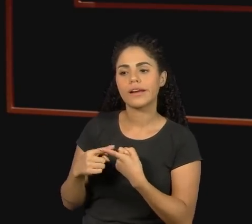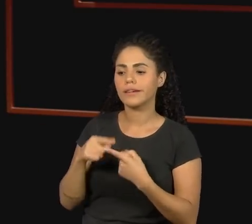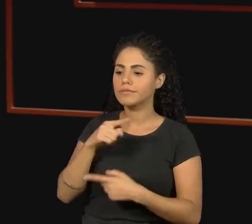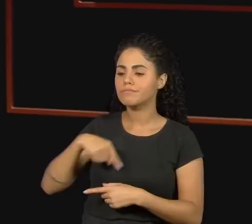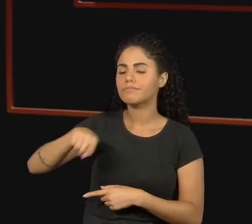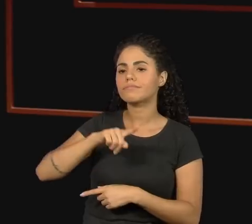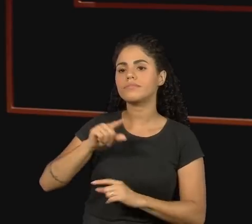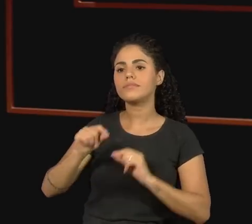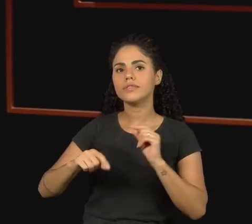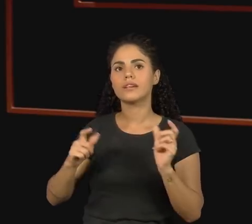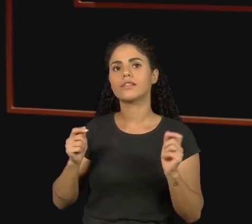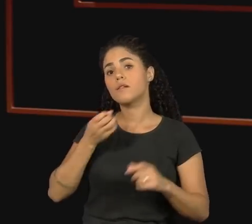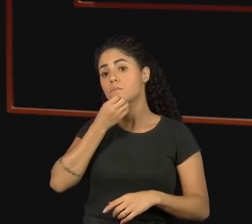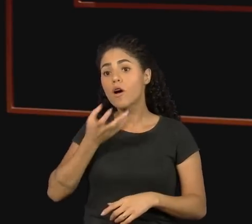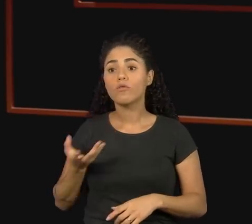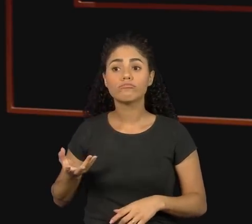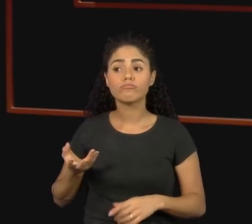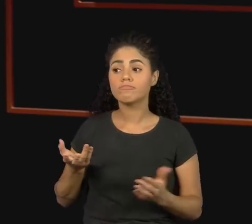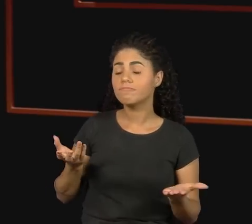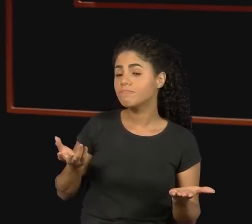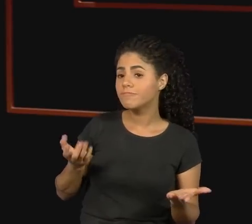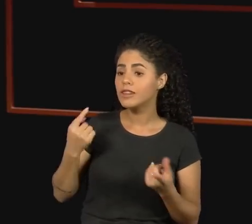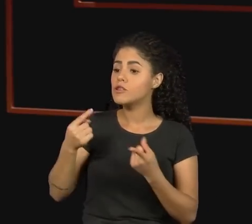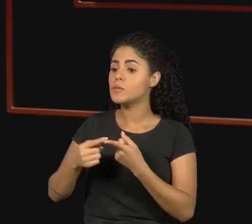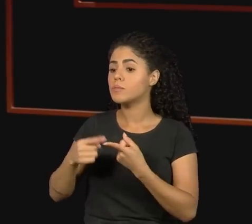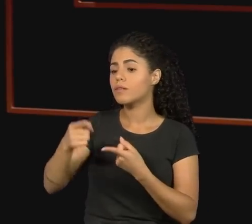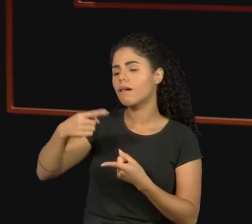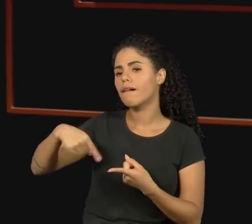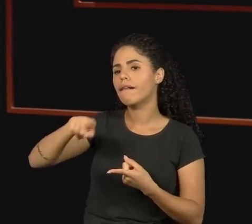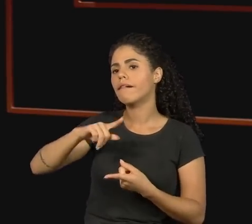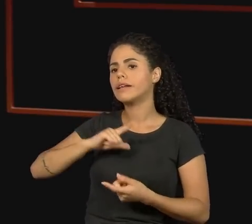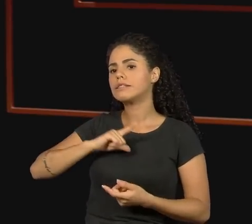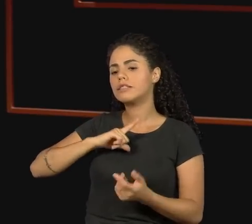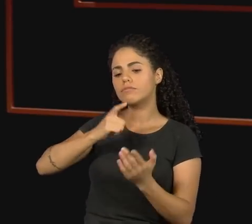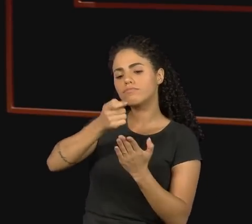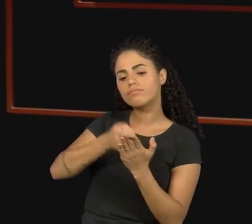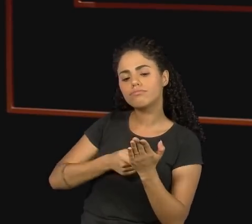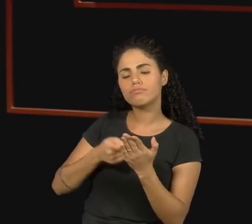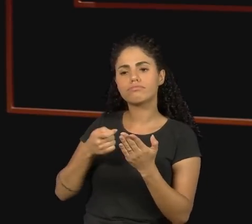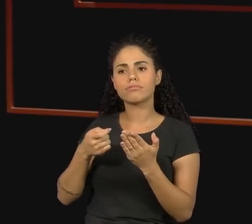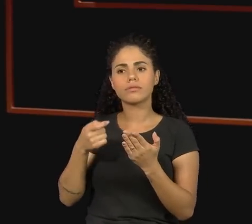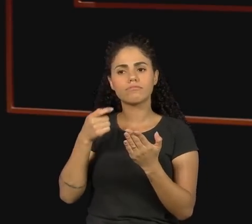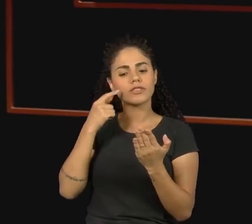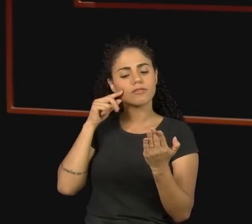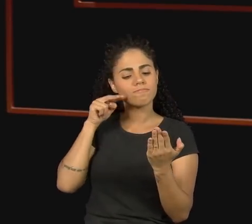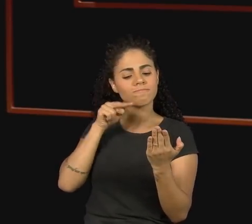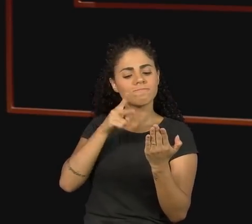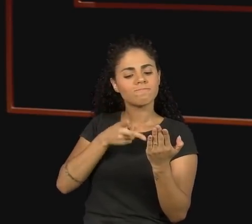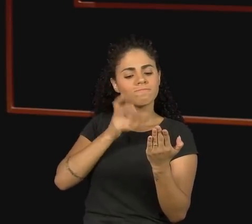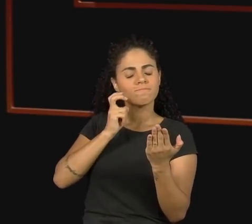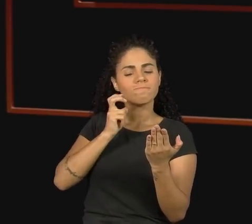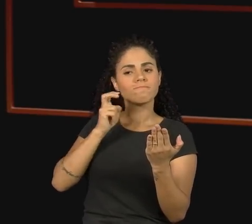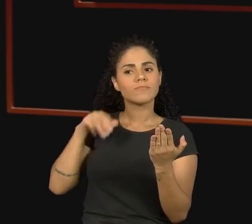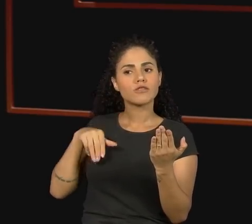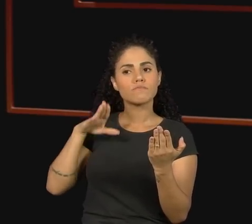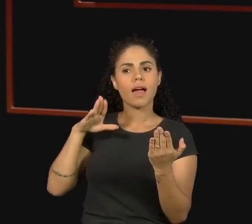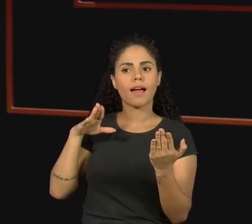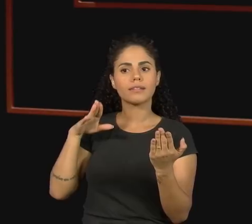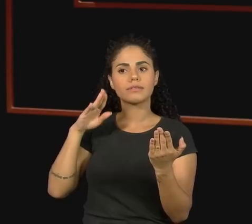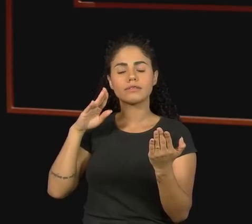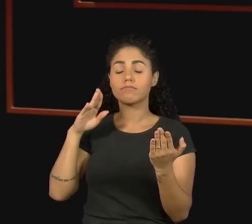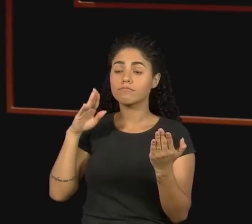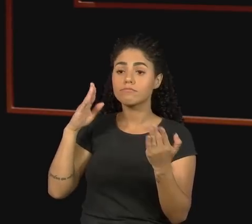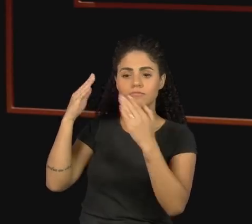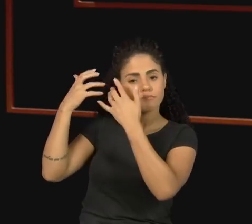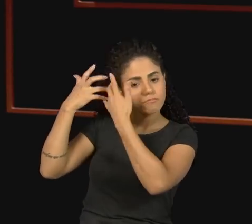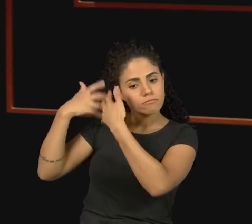são epopeicas, talvez porque elas têm uma questão textual que supere as outras, que, na verdade